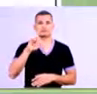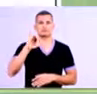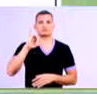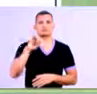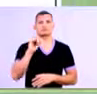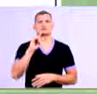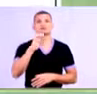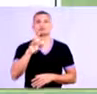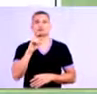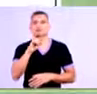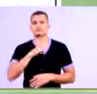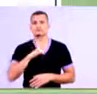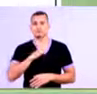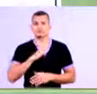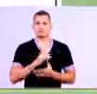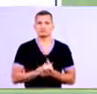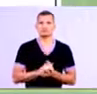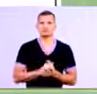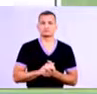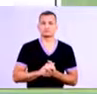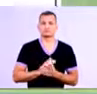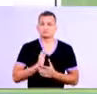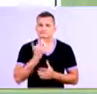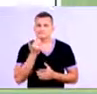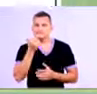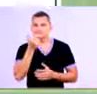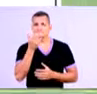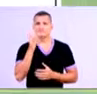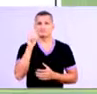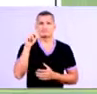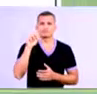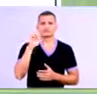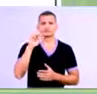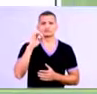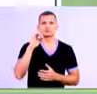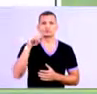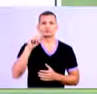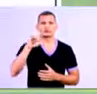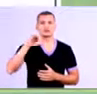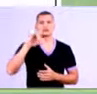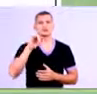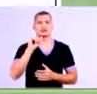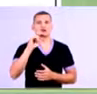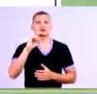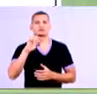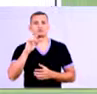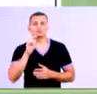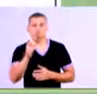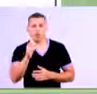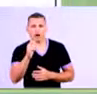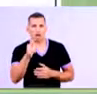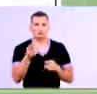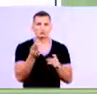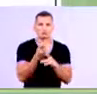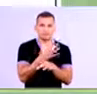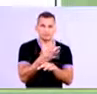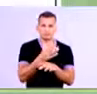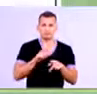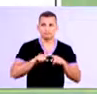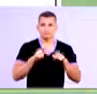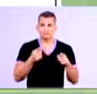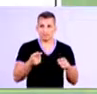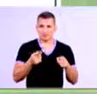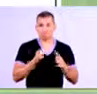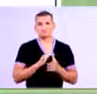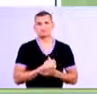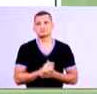eles têm uma funcionalidade quase que completa, mas em